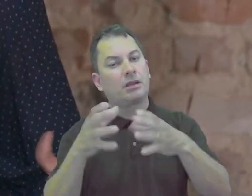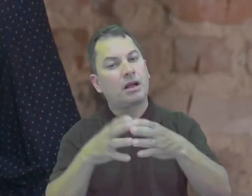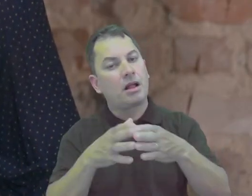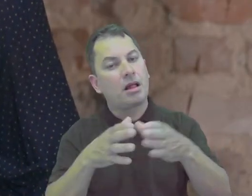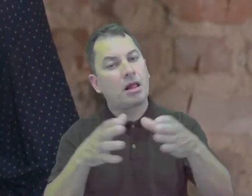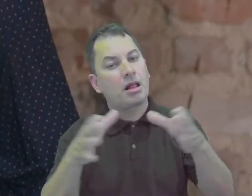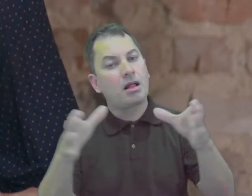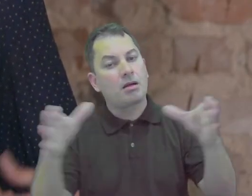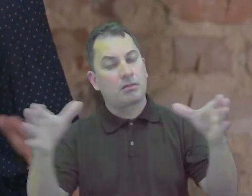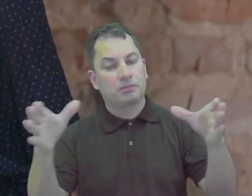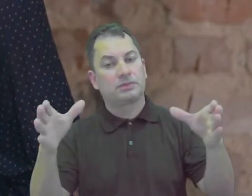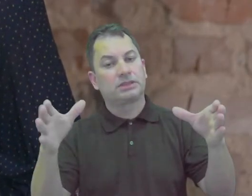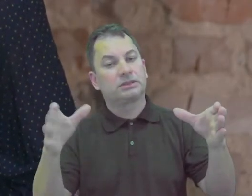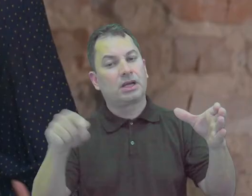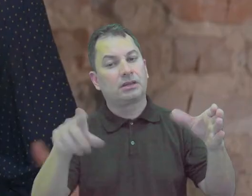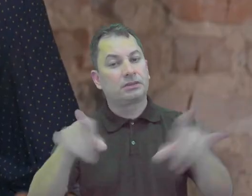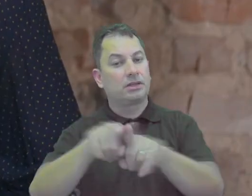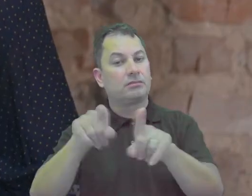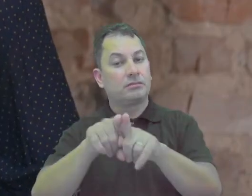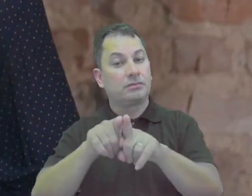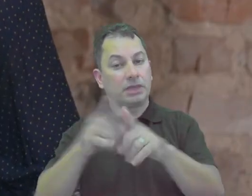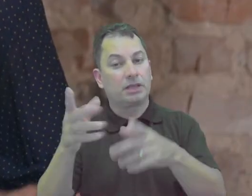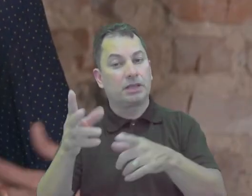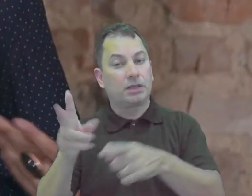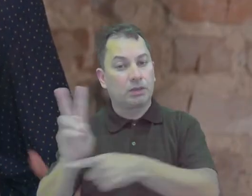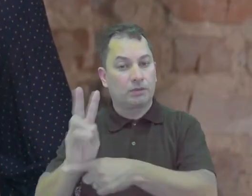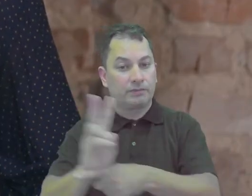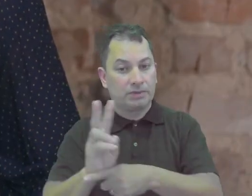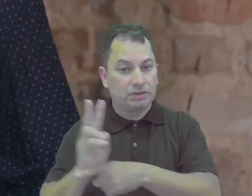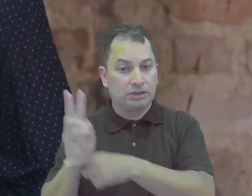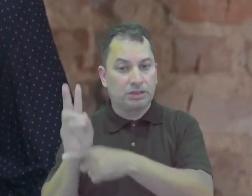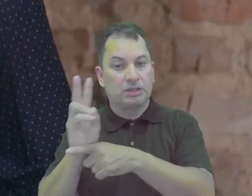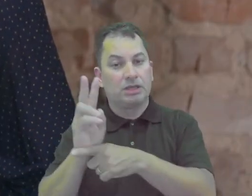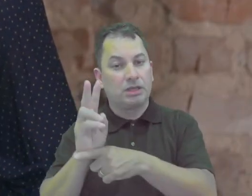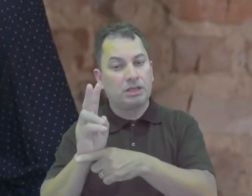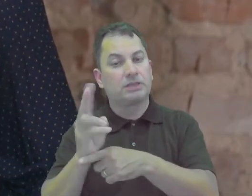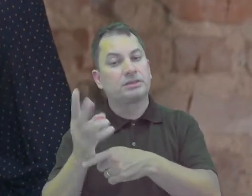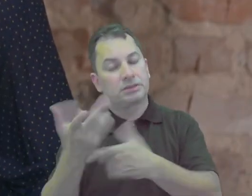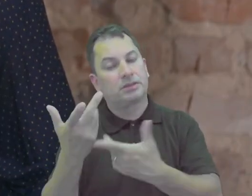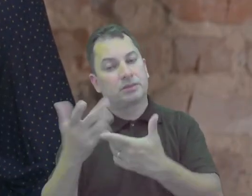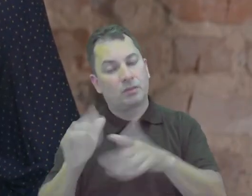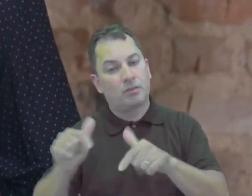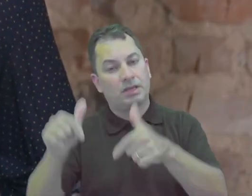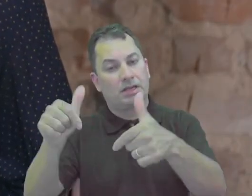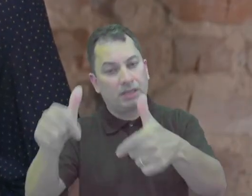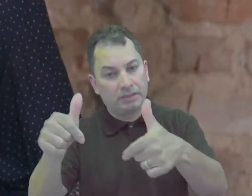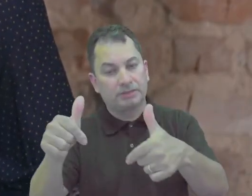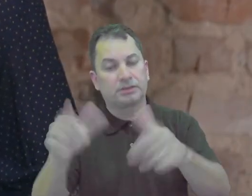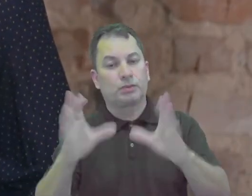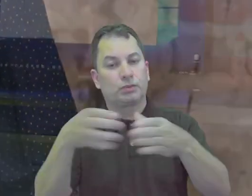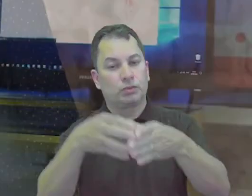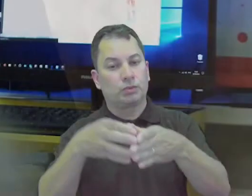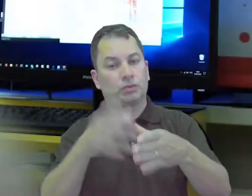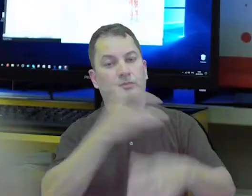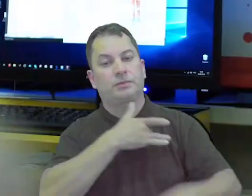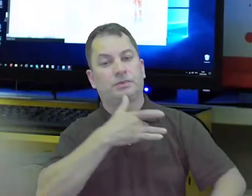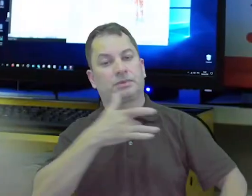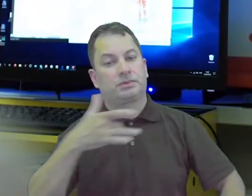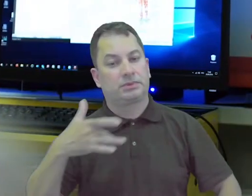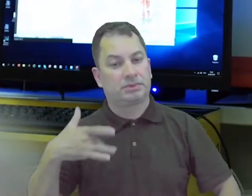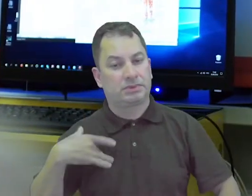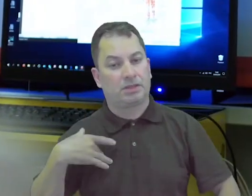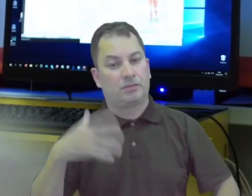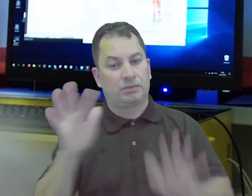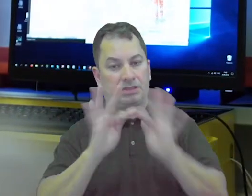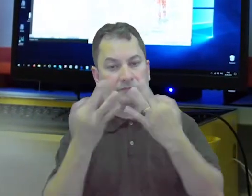né, o reforço da atenção básica de saúde através das equipes de saúde da família. Muito obrigada.